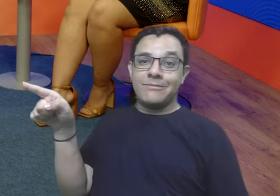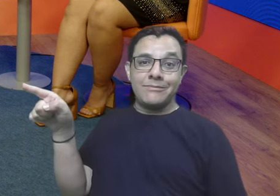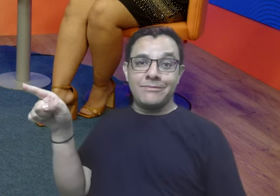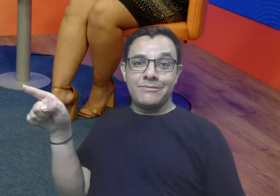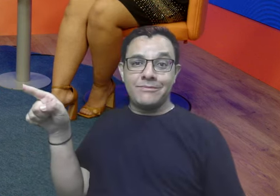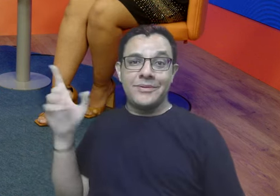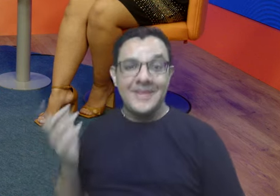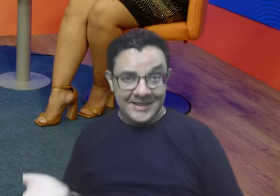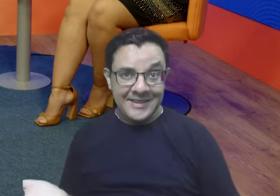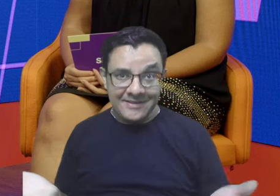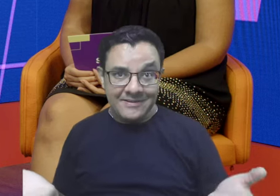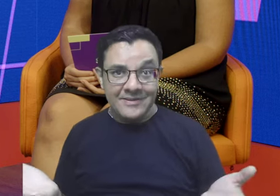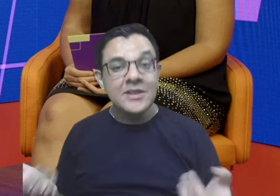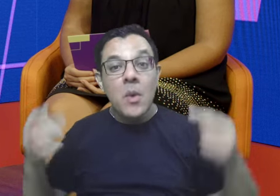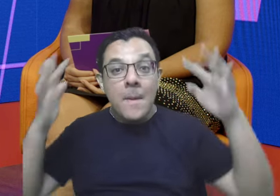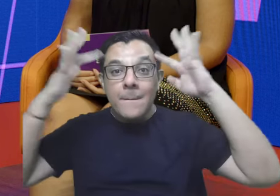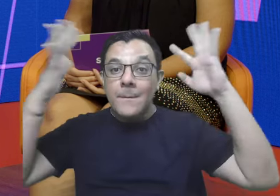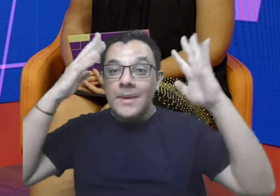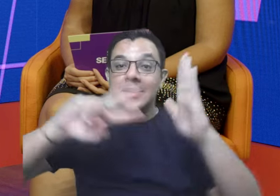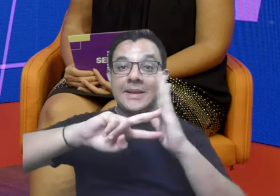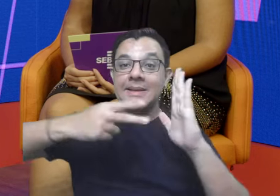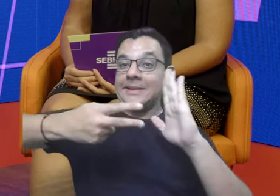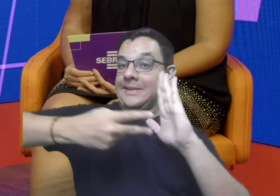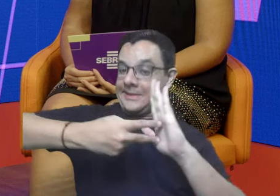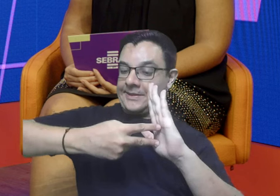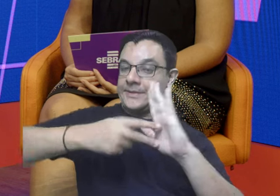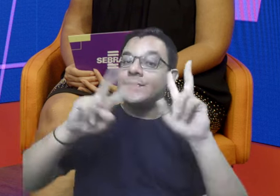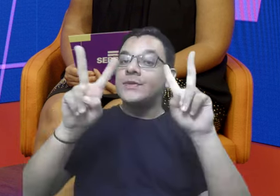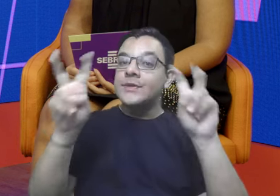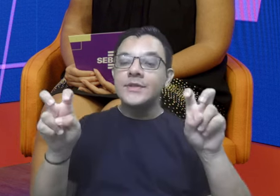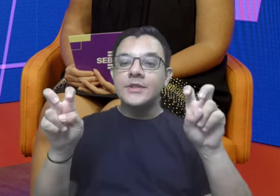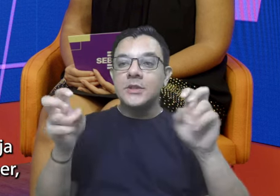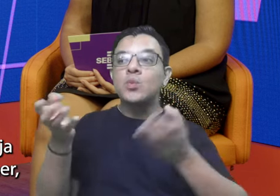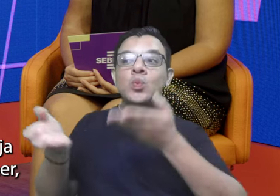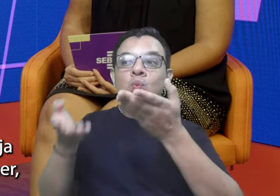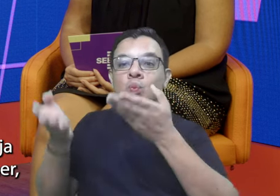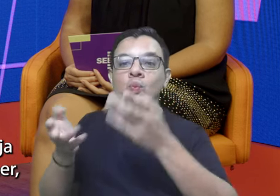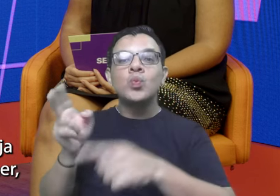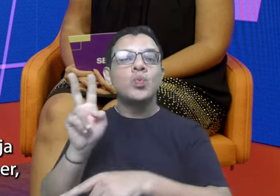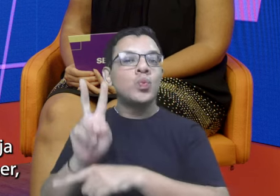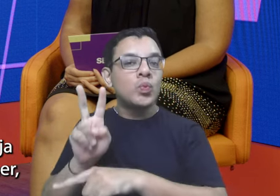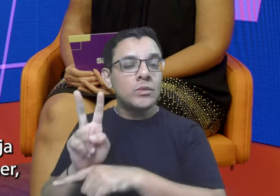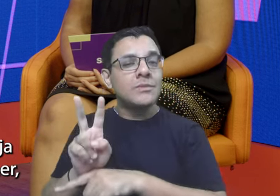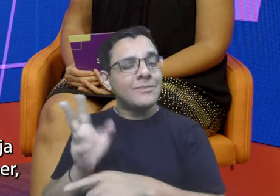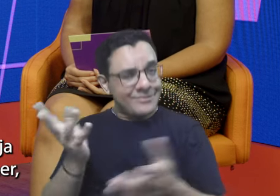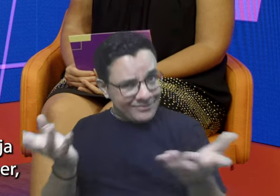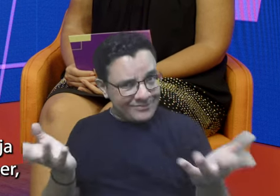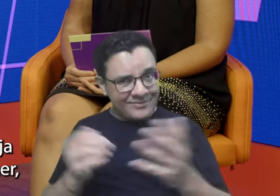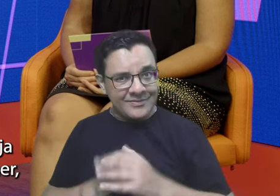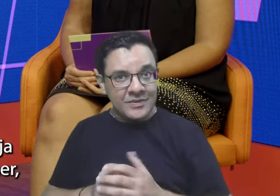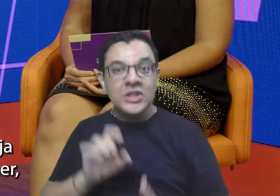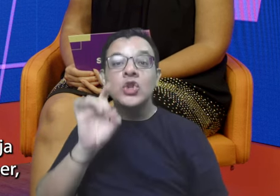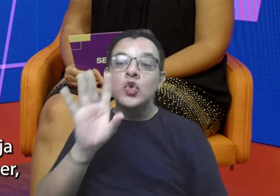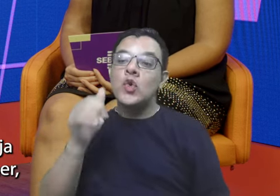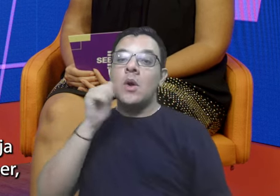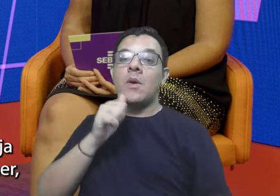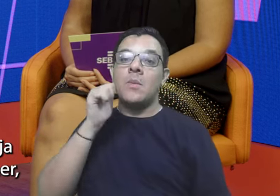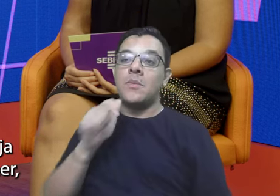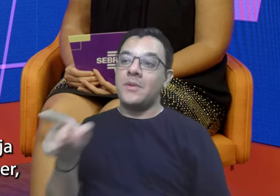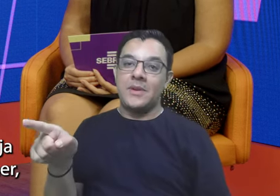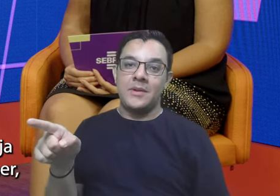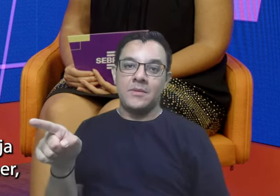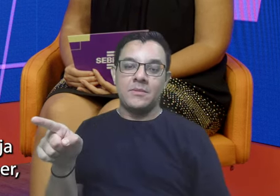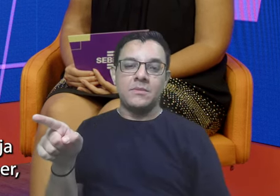ressignificar o cuidado é um um ponto importante para que o cuidado não seja uma exclusividade da